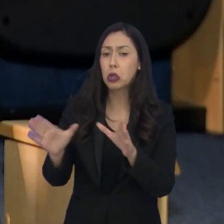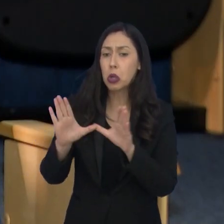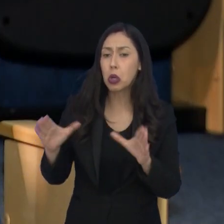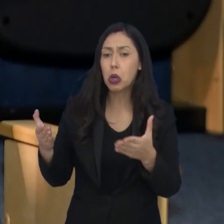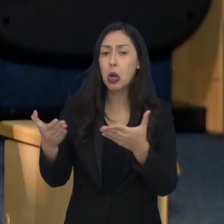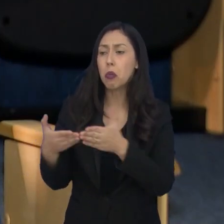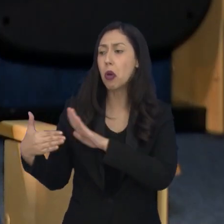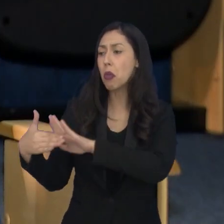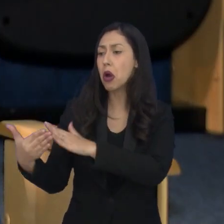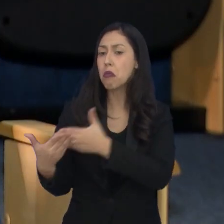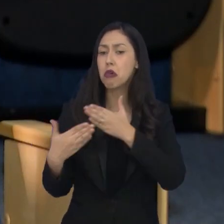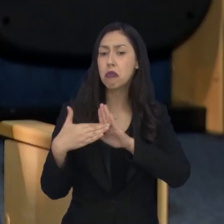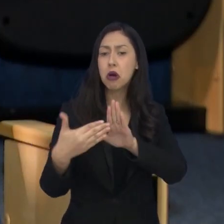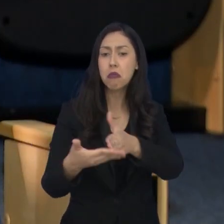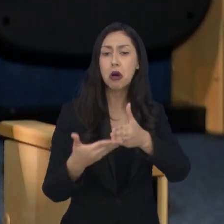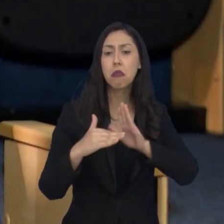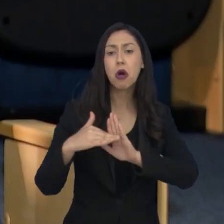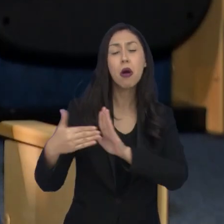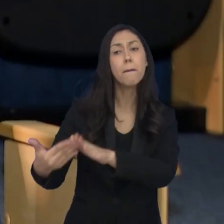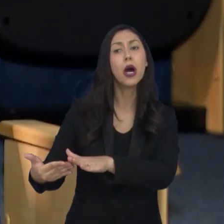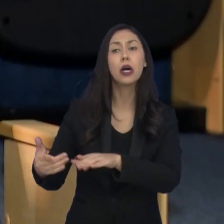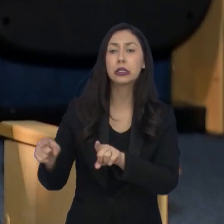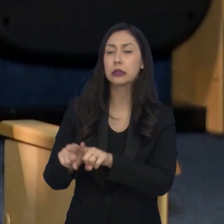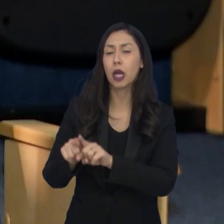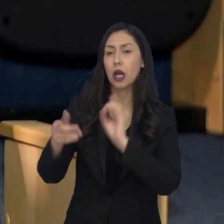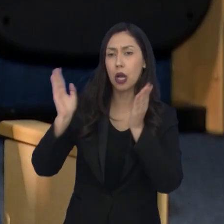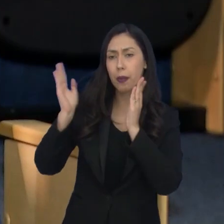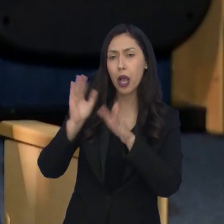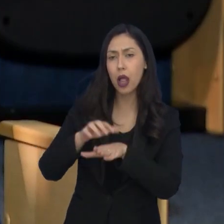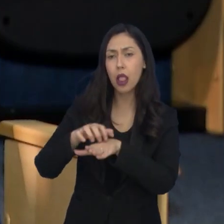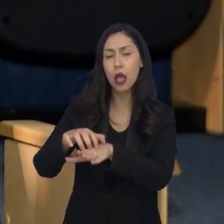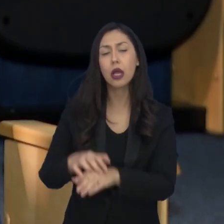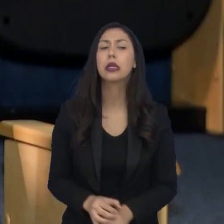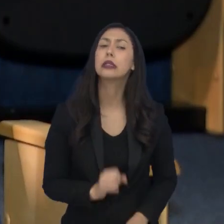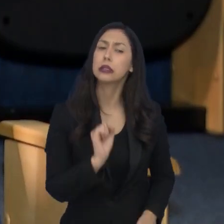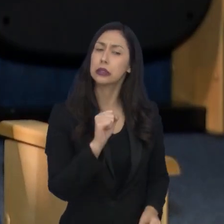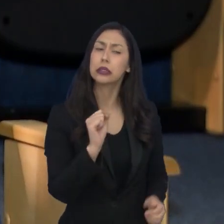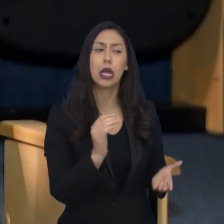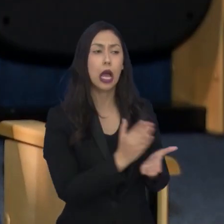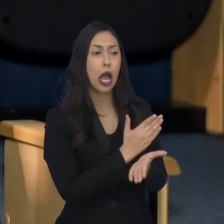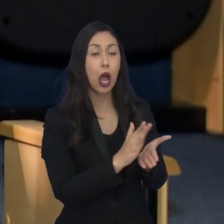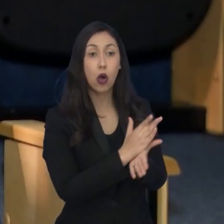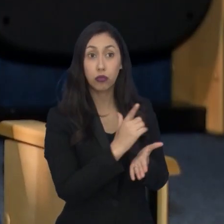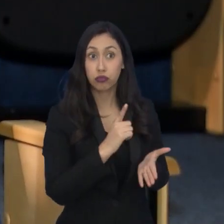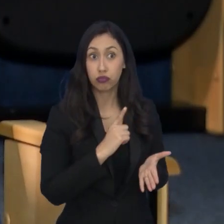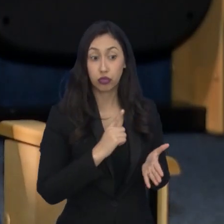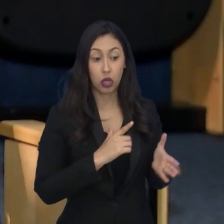todos ajudando, fora essa questão do carro-pipa? Sim, tinha alguns que tinham poço